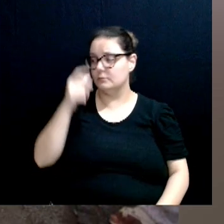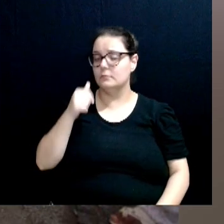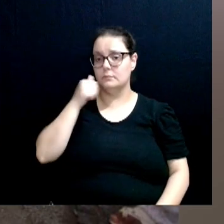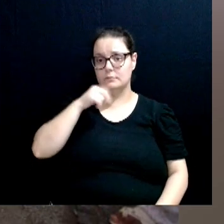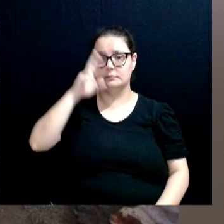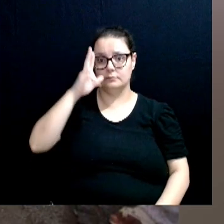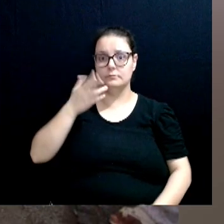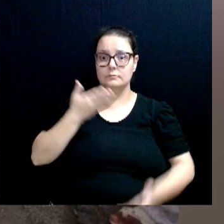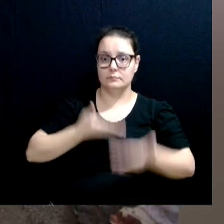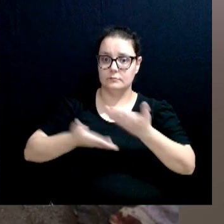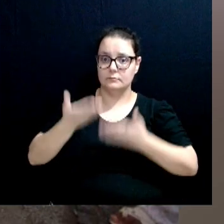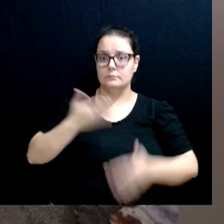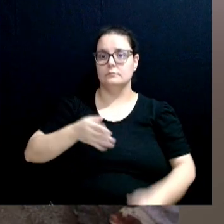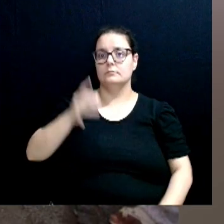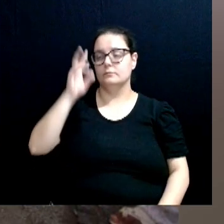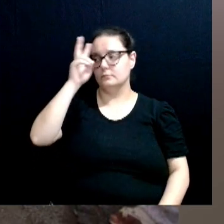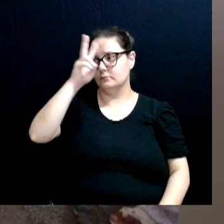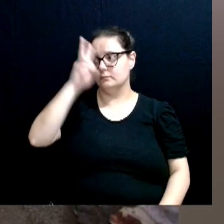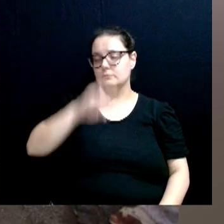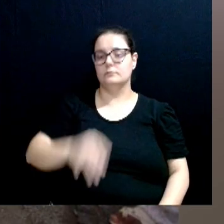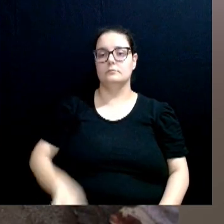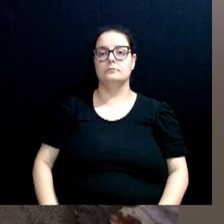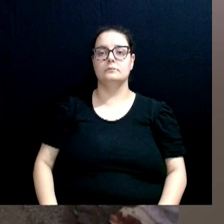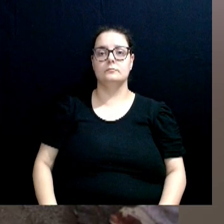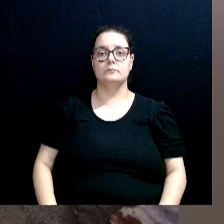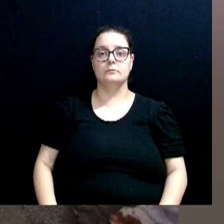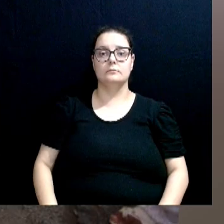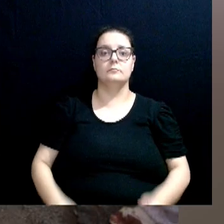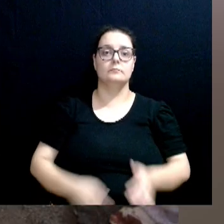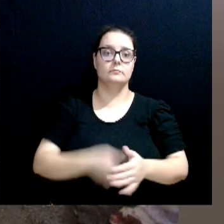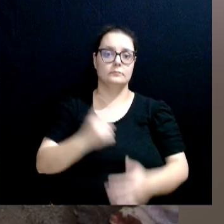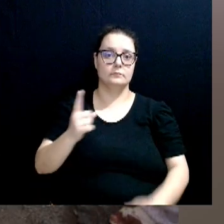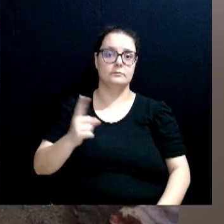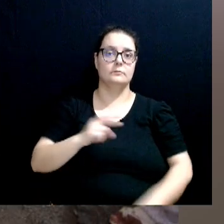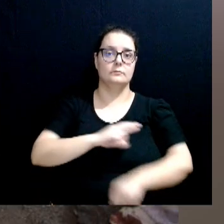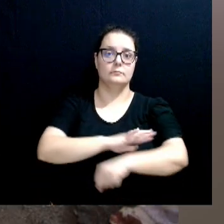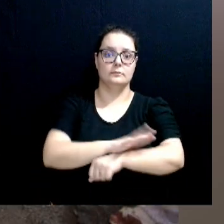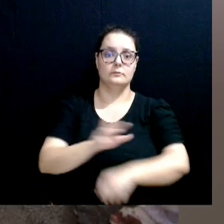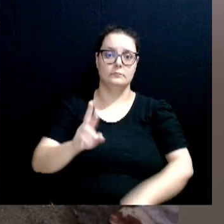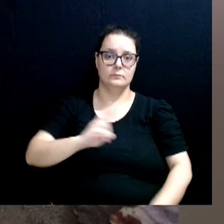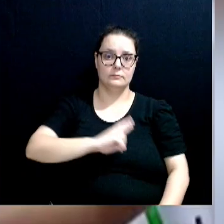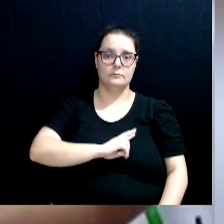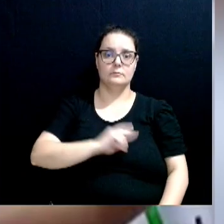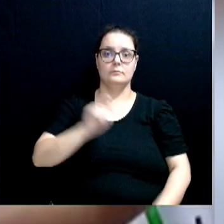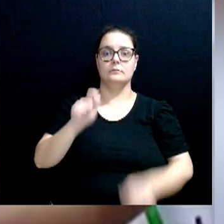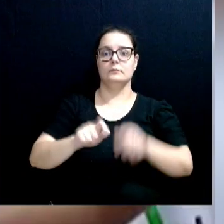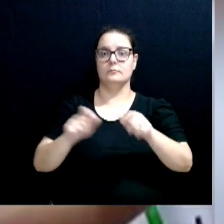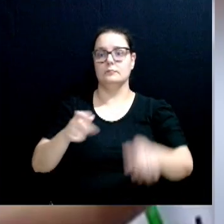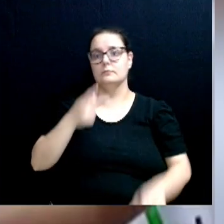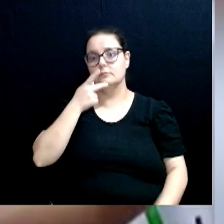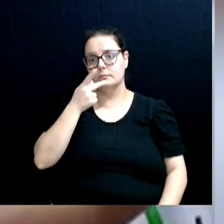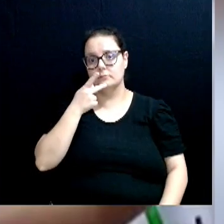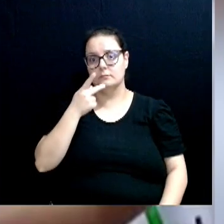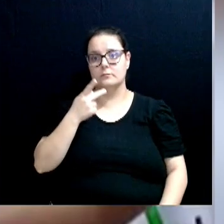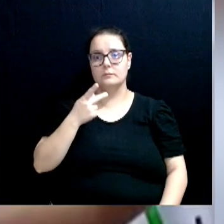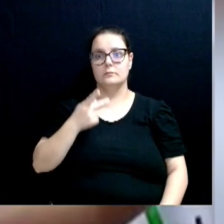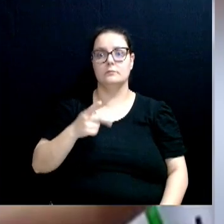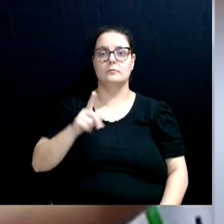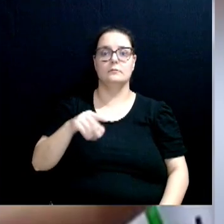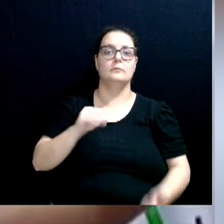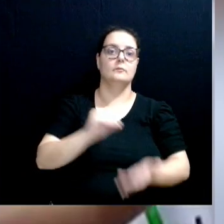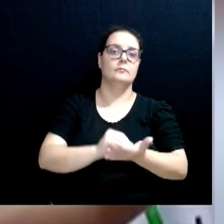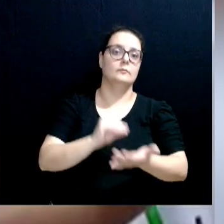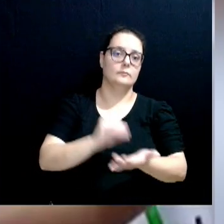pouquinho. Primeiro, a questão do racismo religioso, que as pessoas dizem que é intolerância religiosa, e eu trato